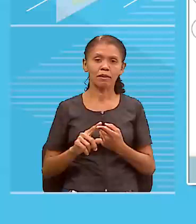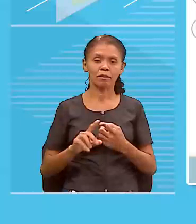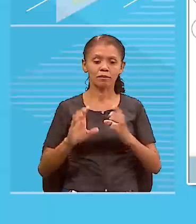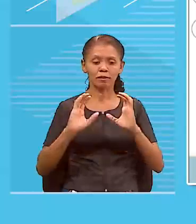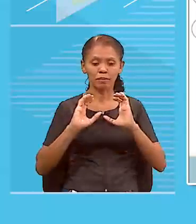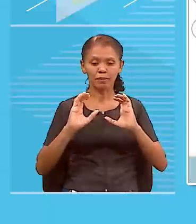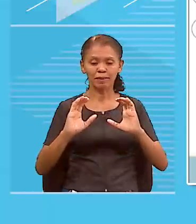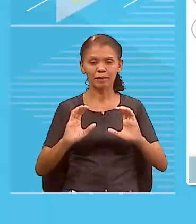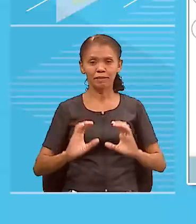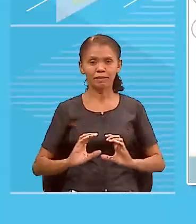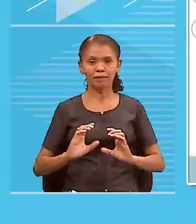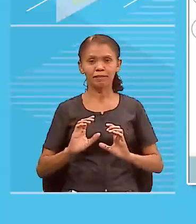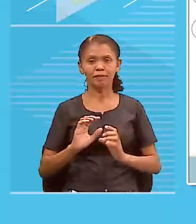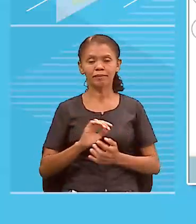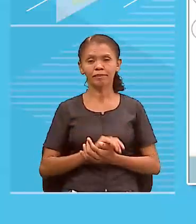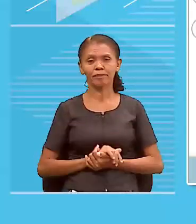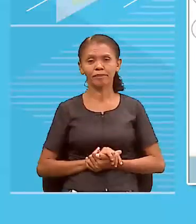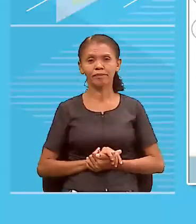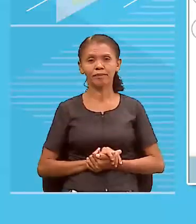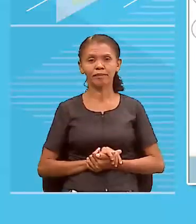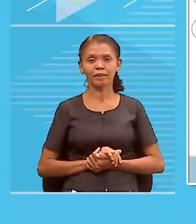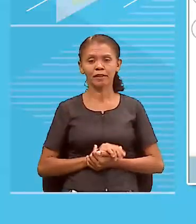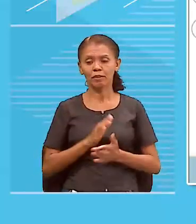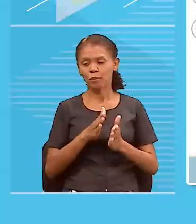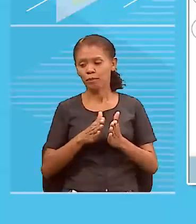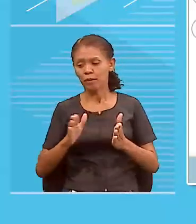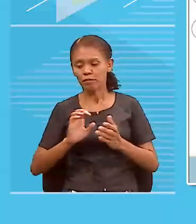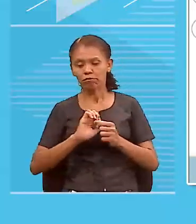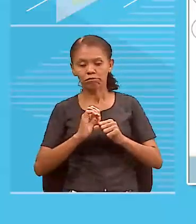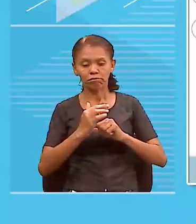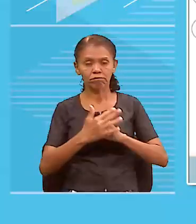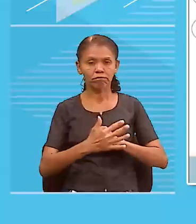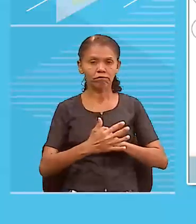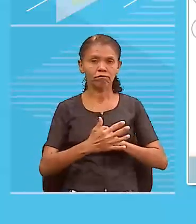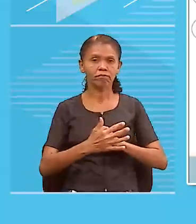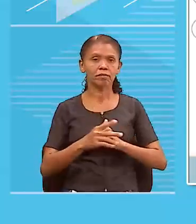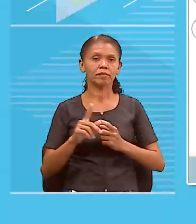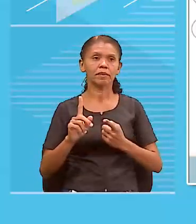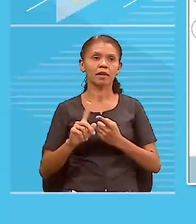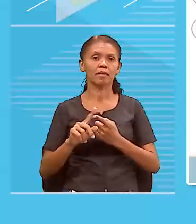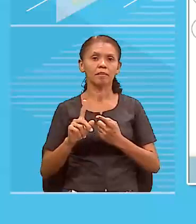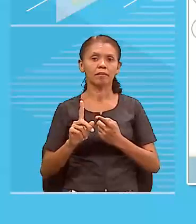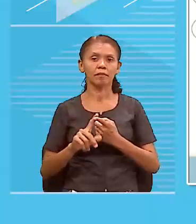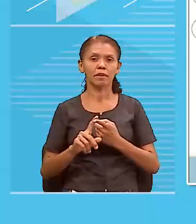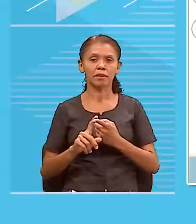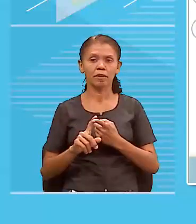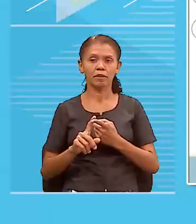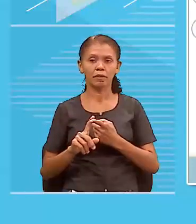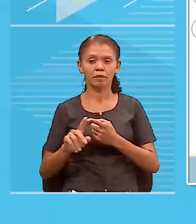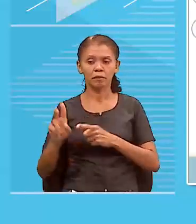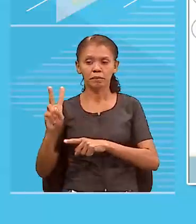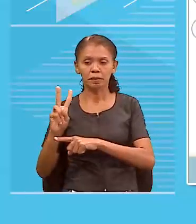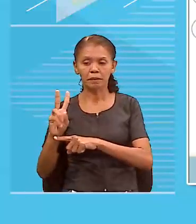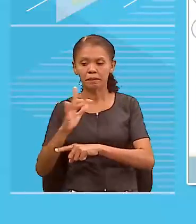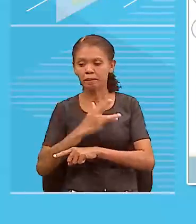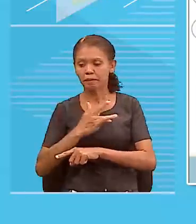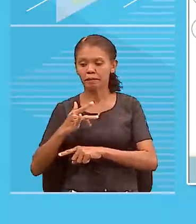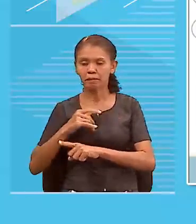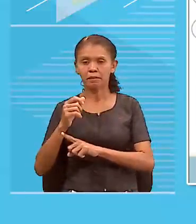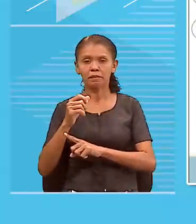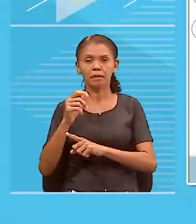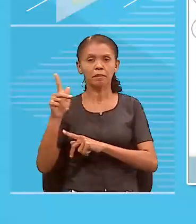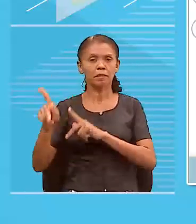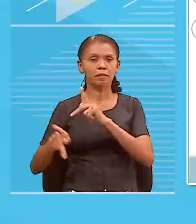não é as incursões em termos do tratado da Saúde em relação às questões inerentes ao